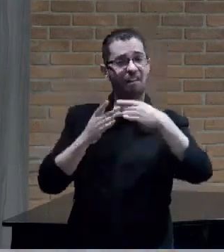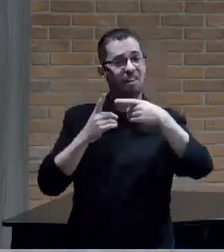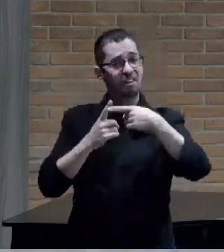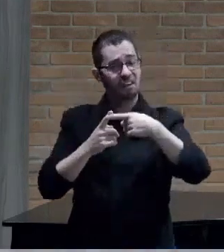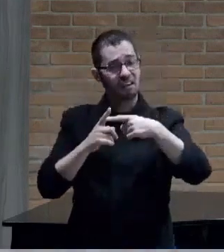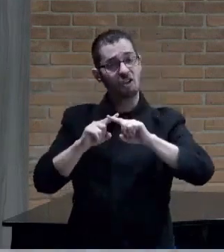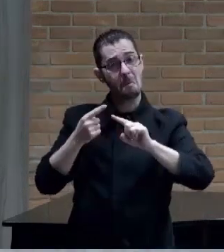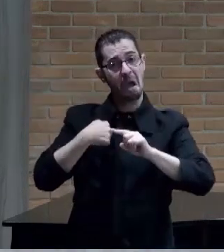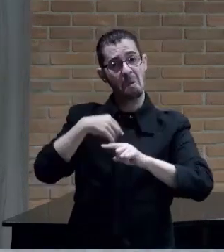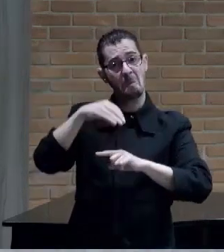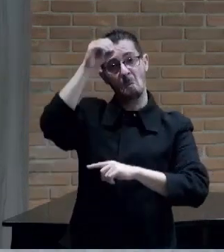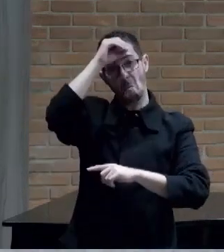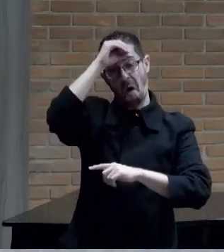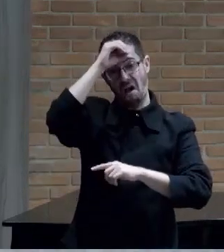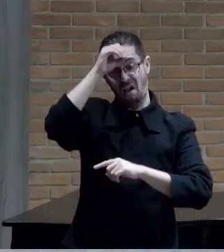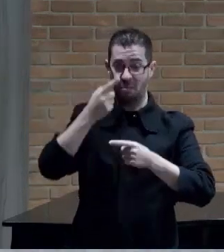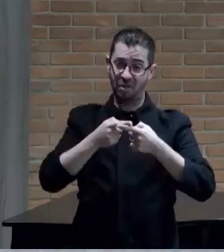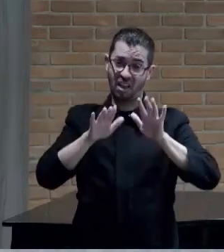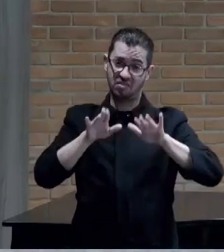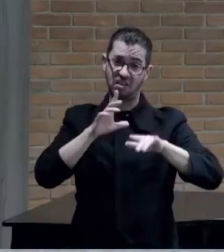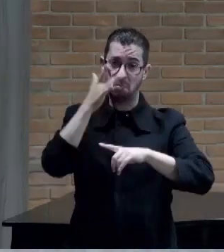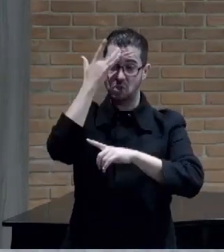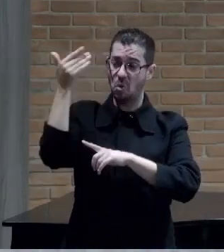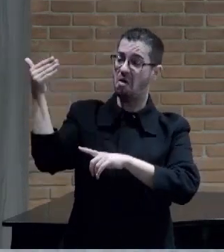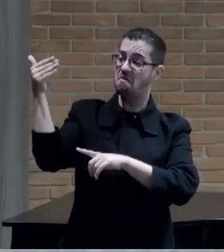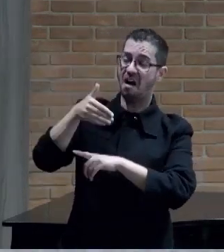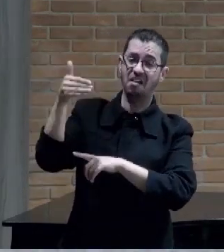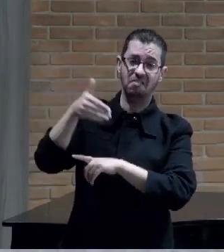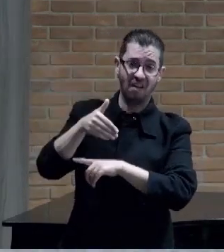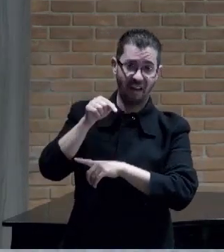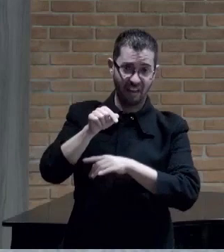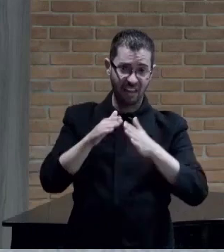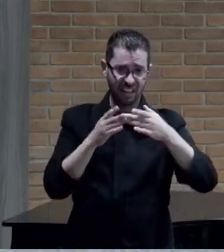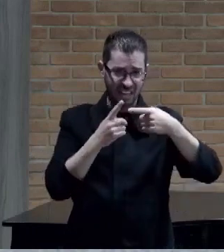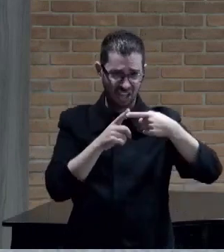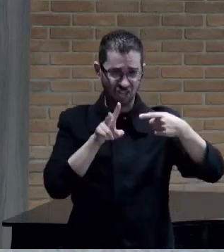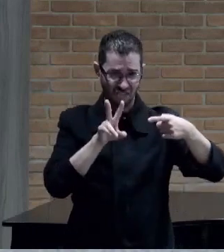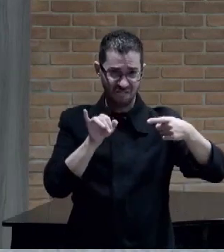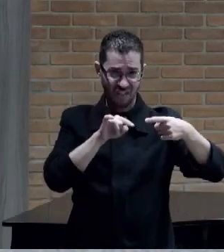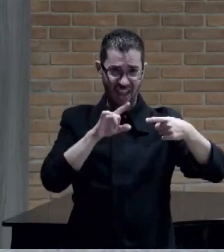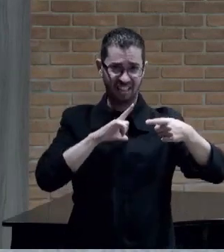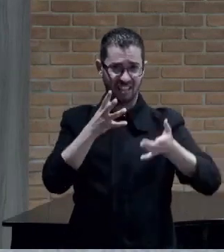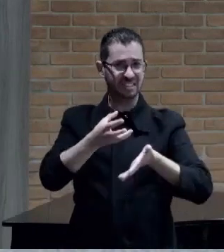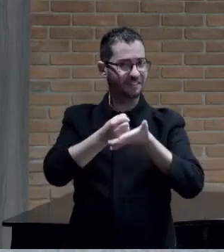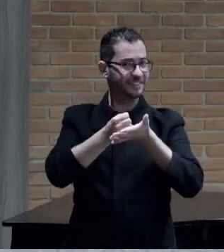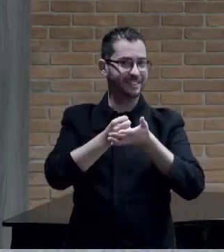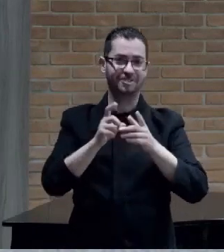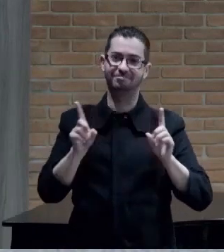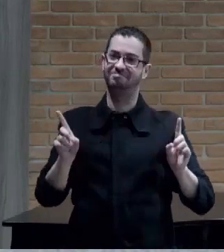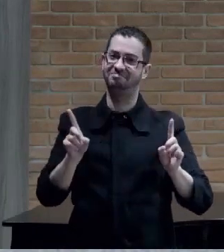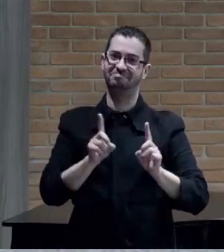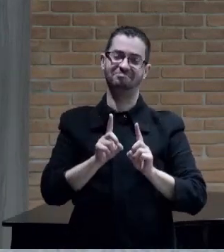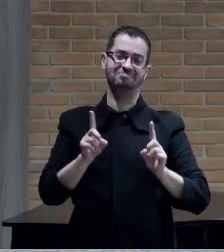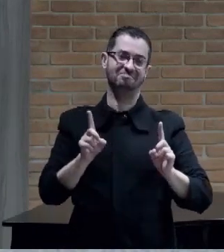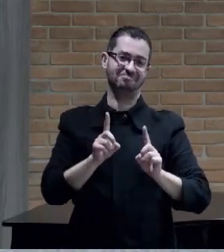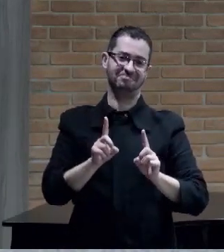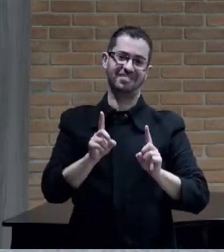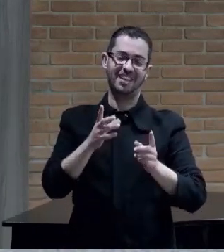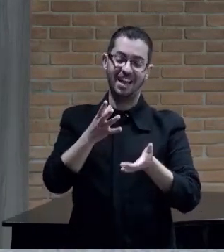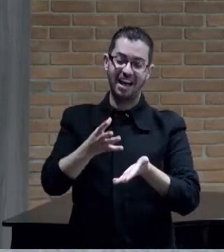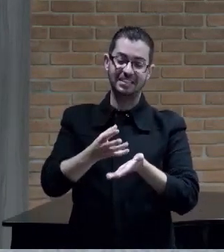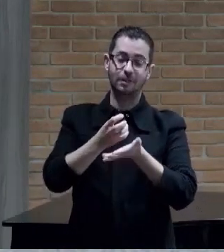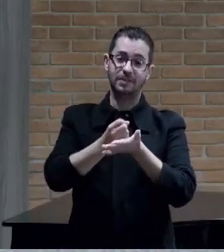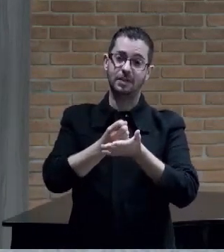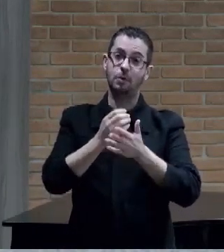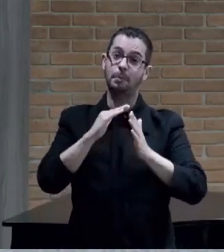Porque não é o fato de você frequentar uma igreja que você é salvo. Nós acabamos de ler aqui que a salvação é para